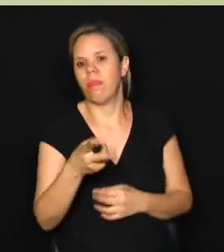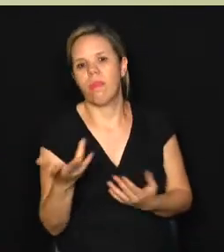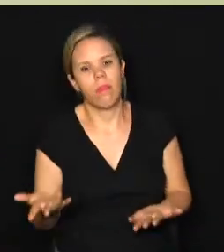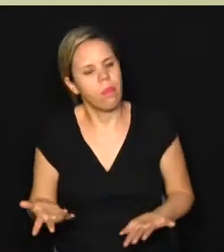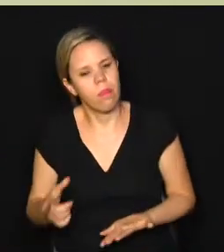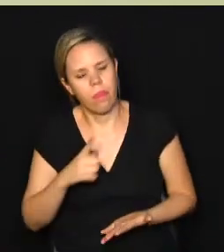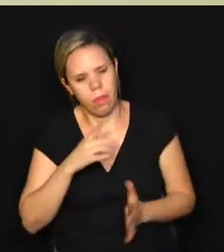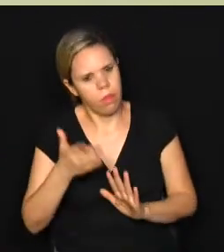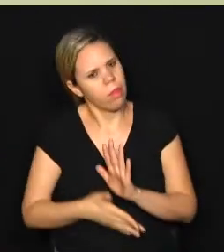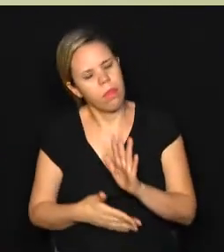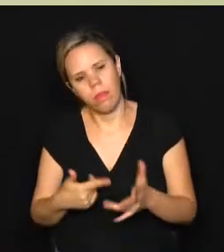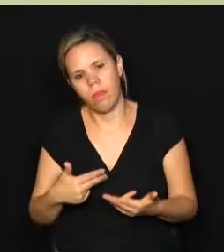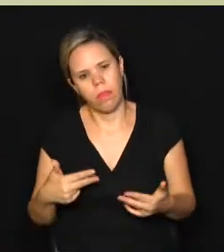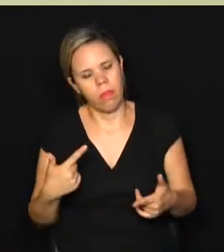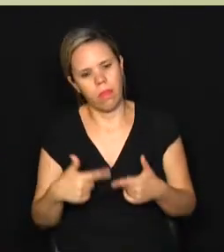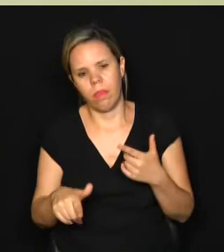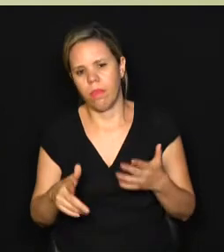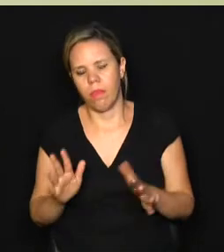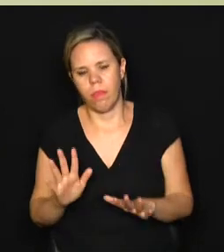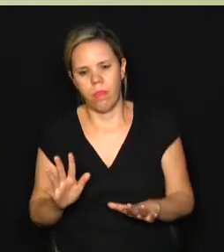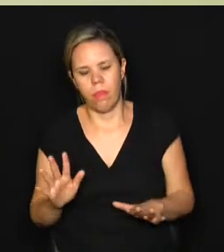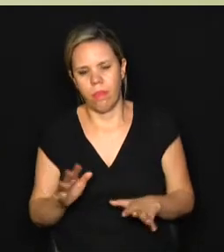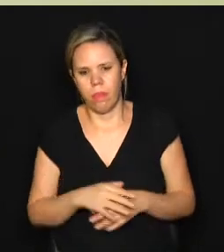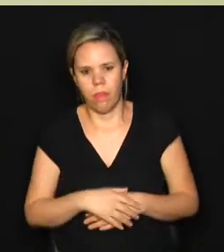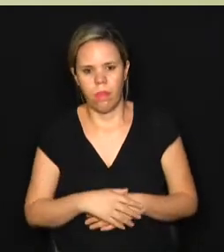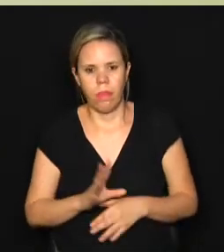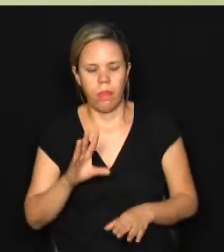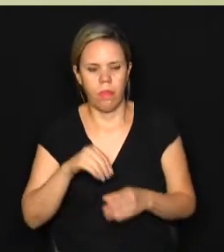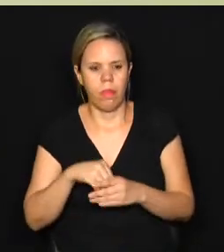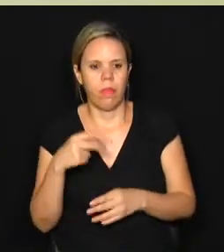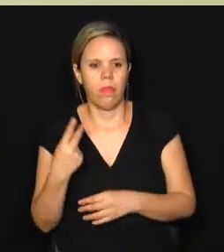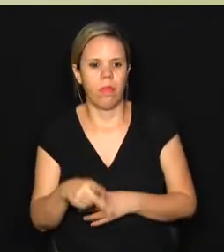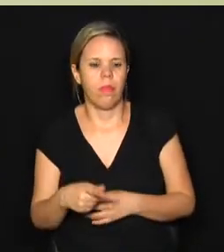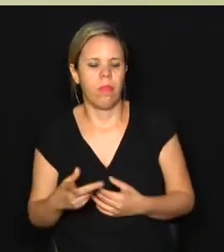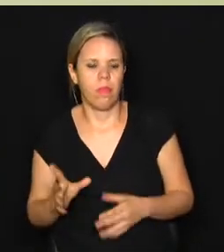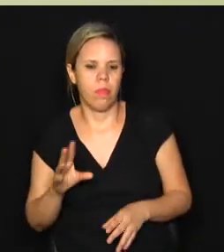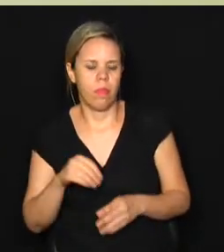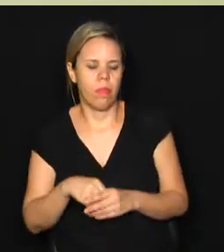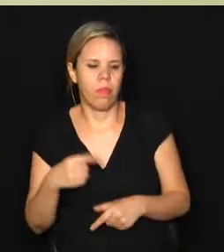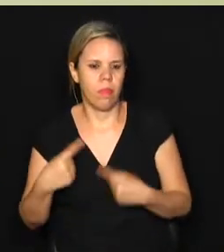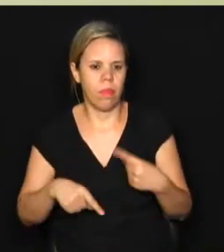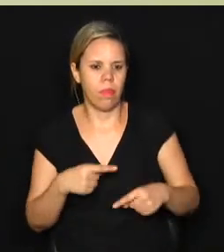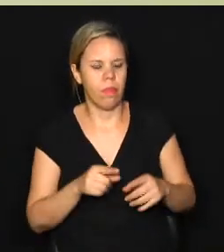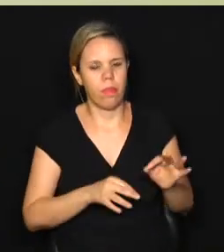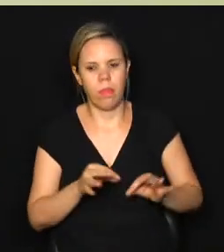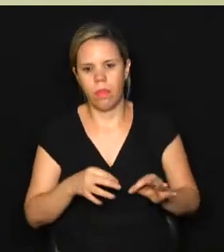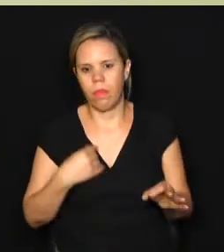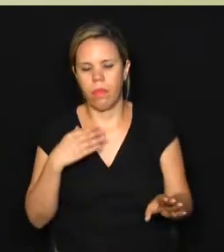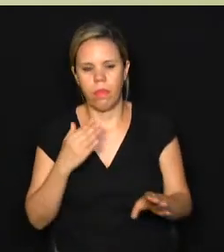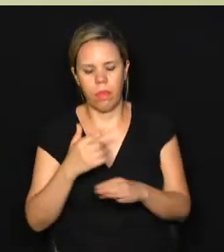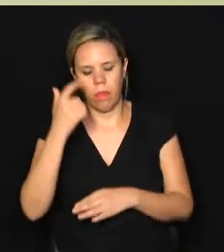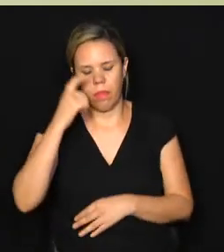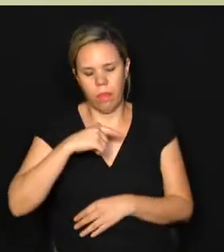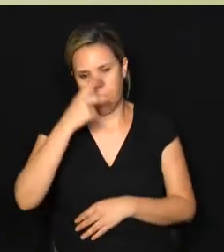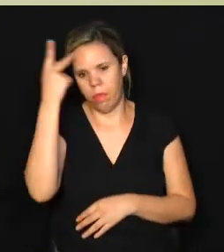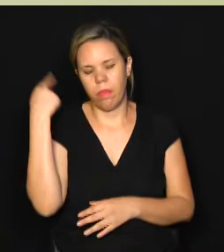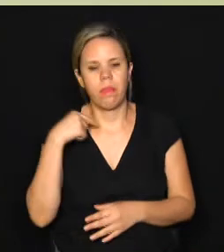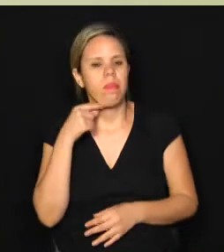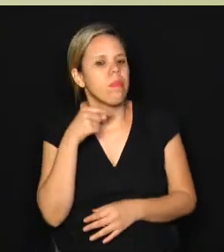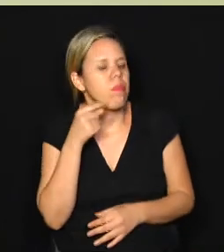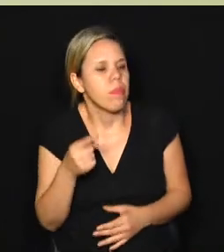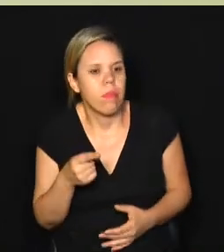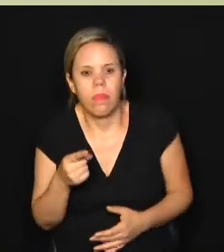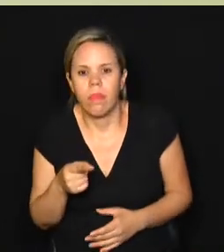existem tantas inconsistências e tantas incongruências dentro dela, dentro desse discurso, que eu, enquanto cidadã, fico me